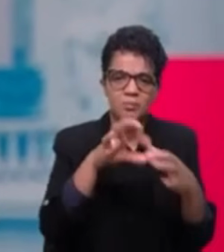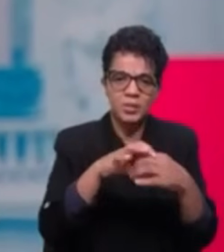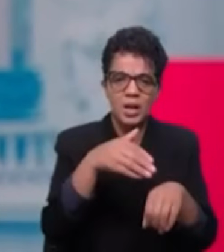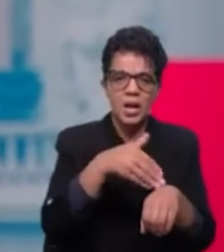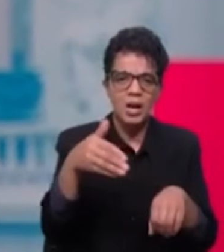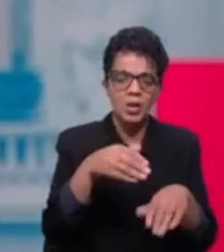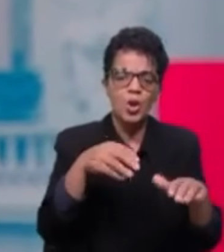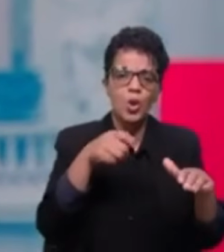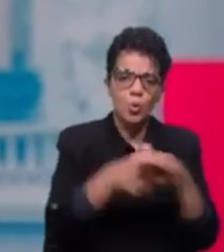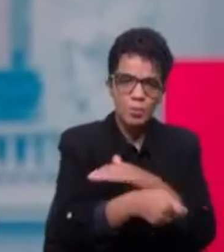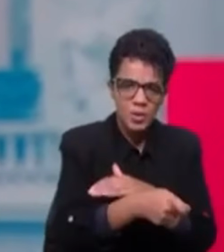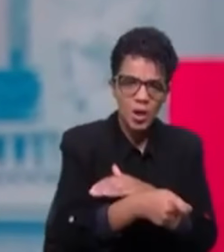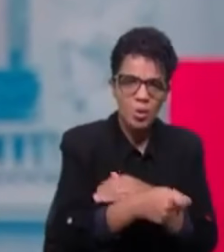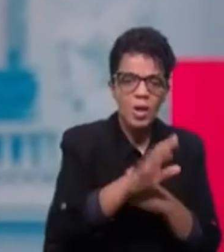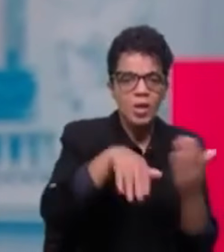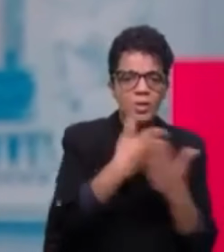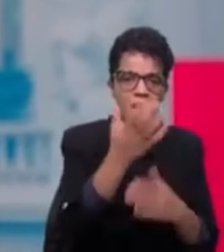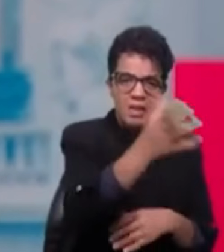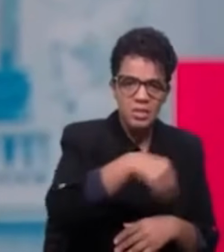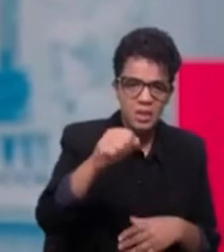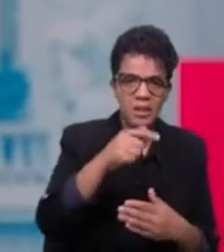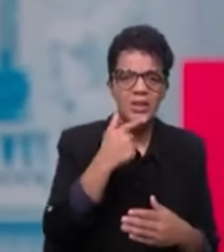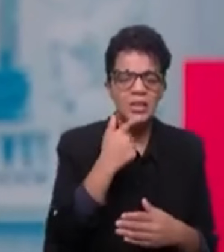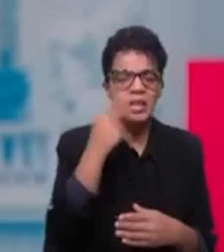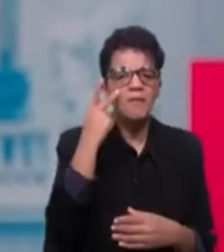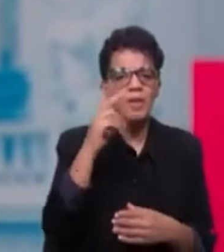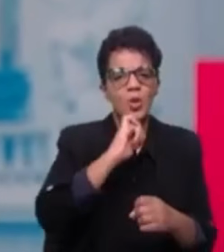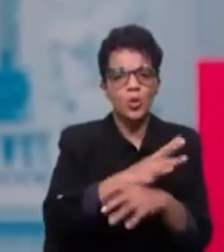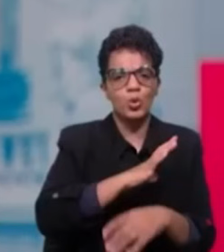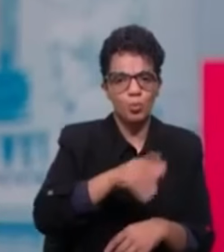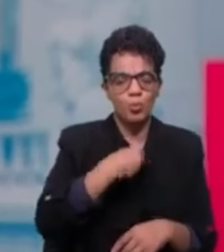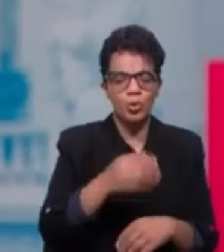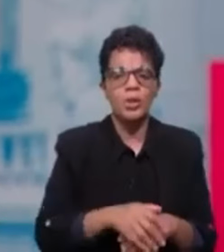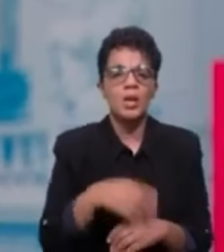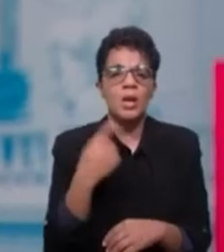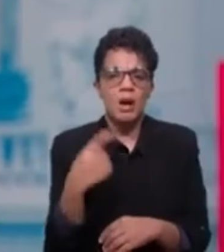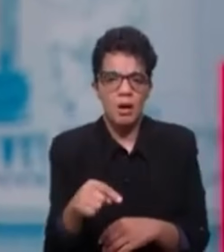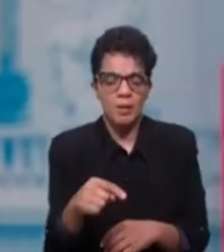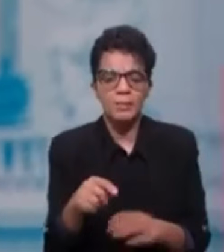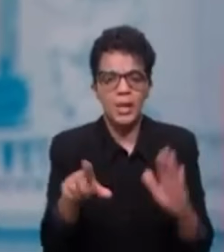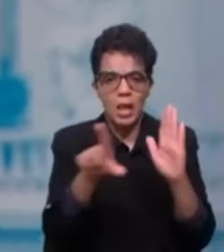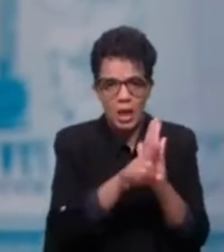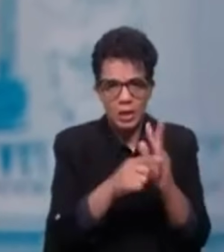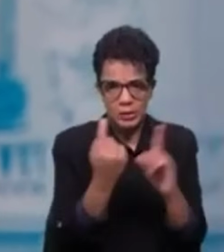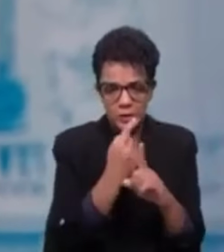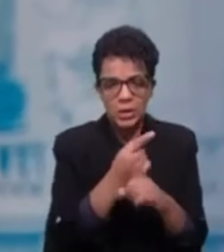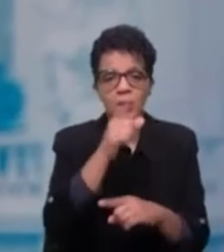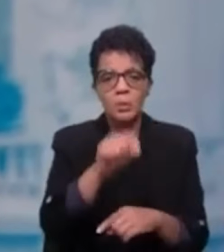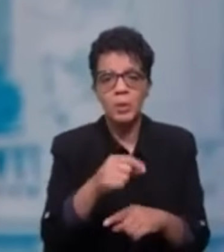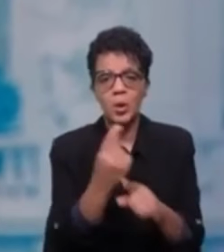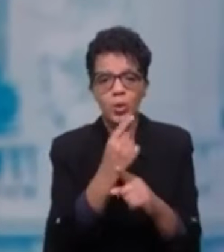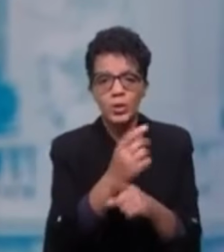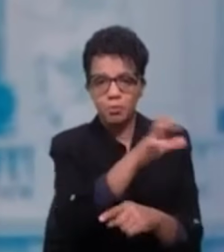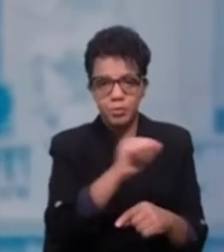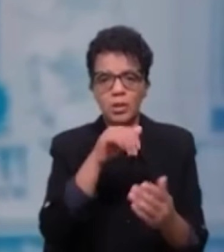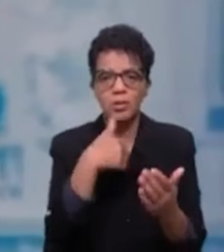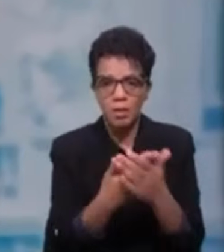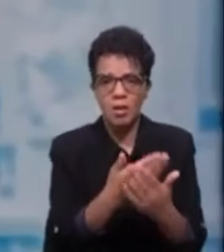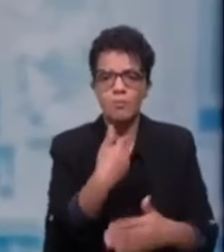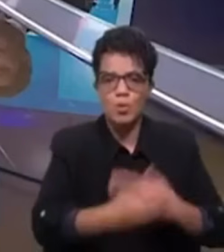mundo nós já temos nós já temos instrumentos na lei para haver arrestos para haver até Confisco que possa ser